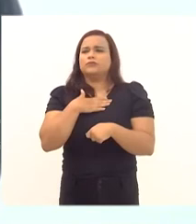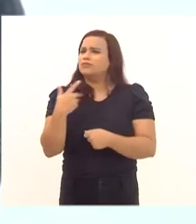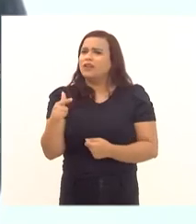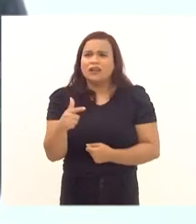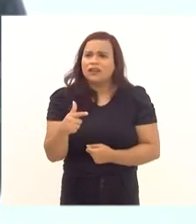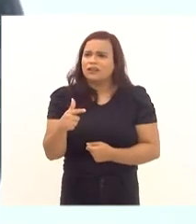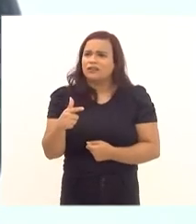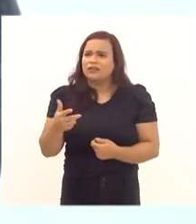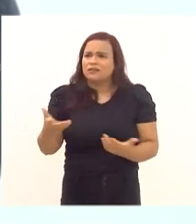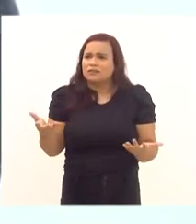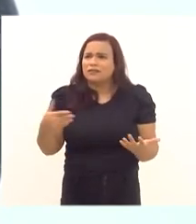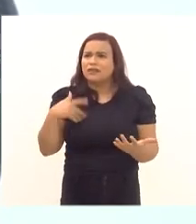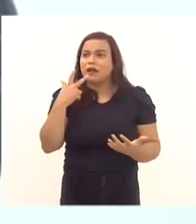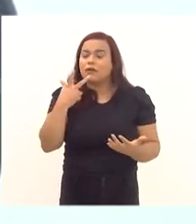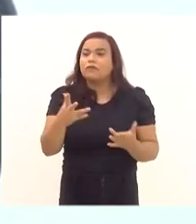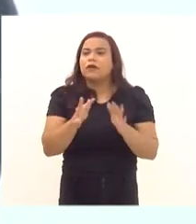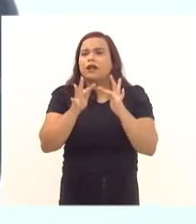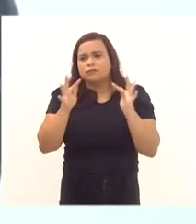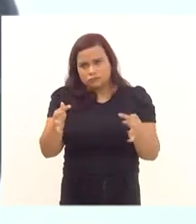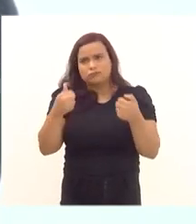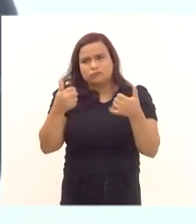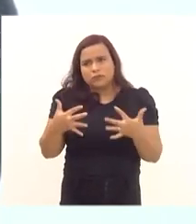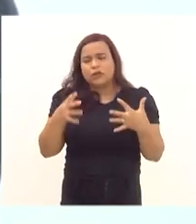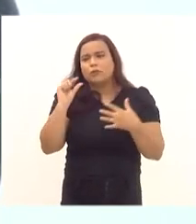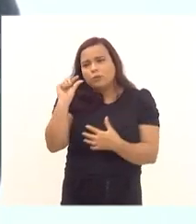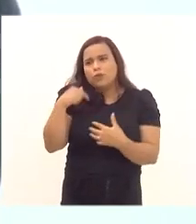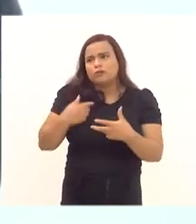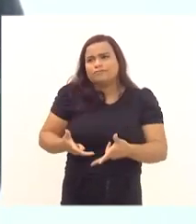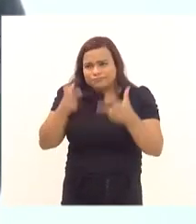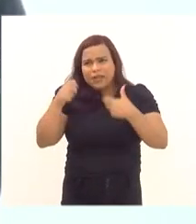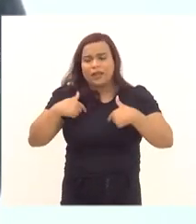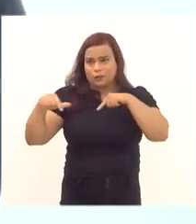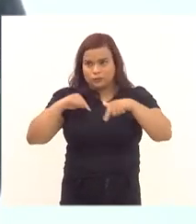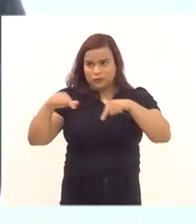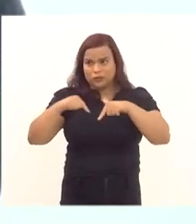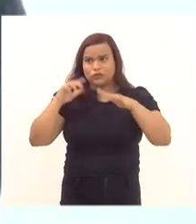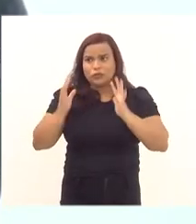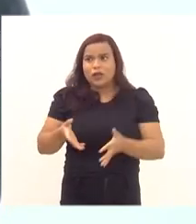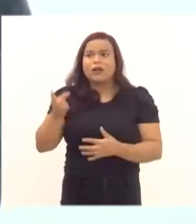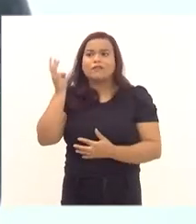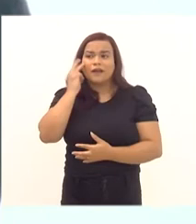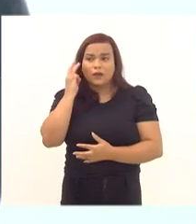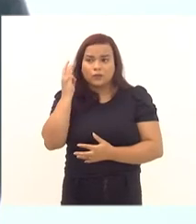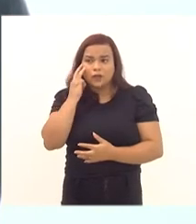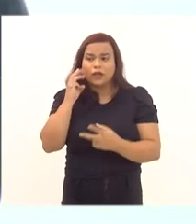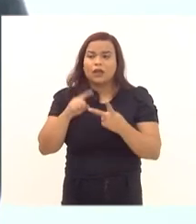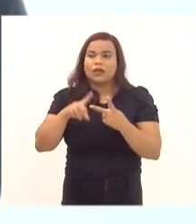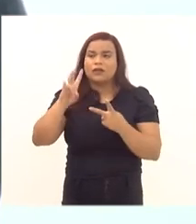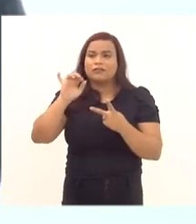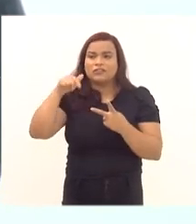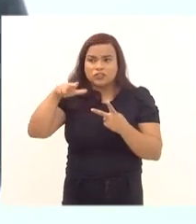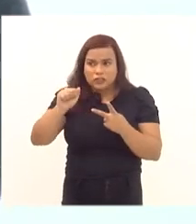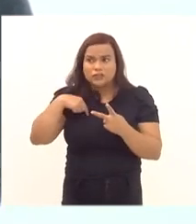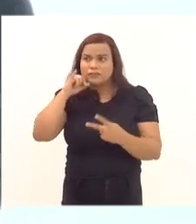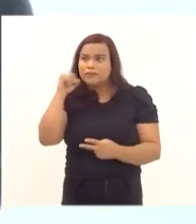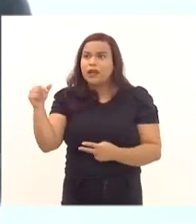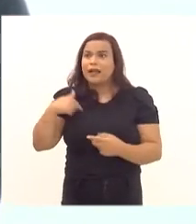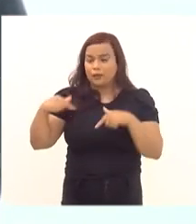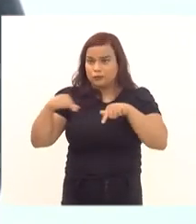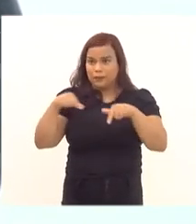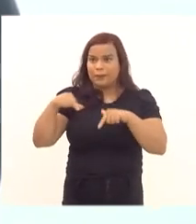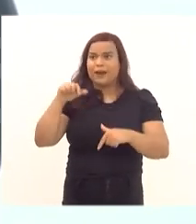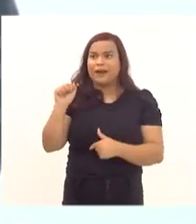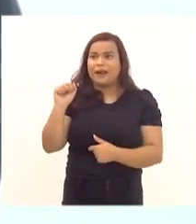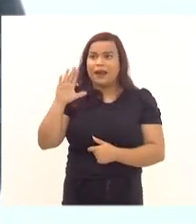aqui um pouco que eu pude com pude perceber eu trabalhei o waldeck virgínia Trabalhei na serp